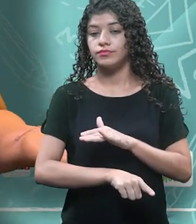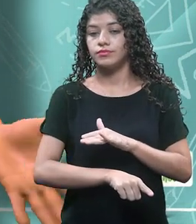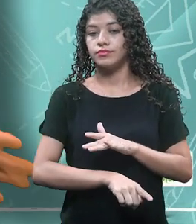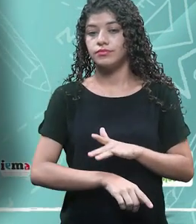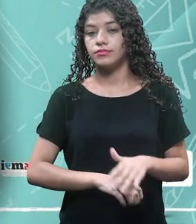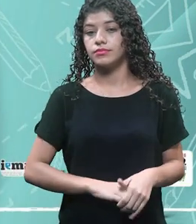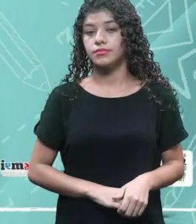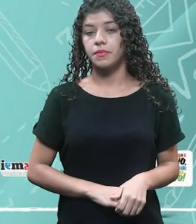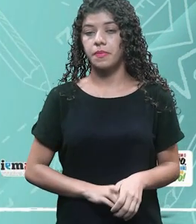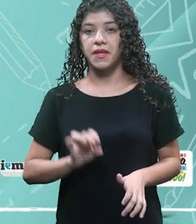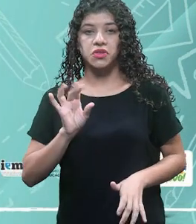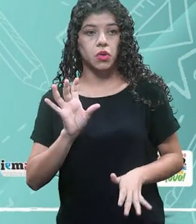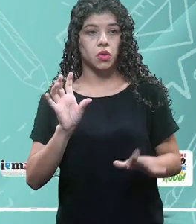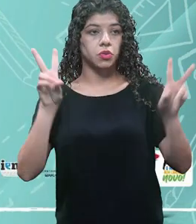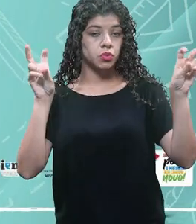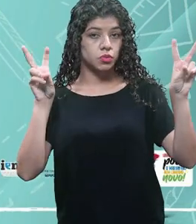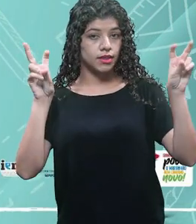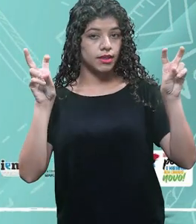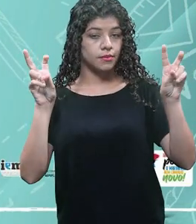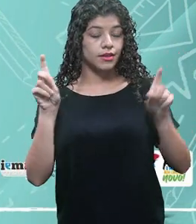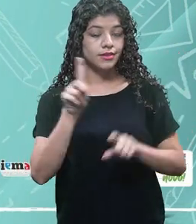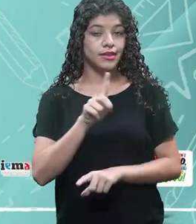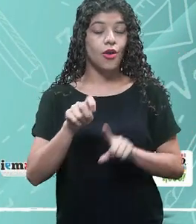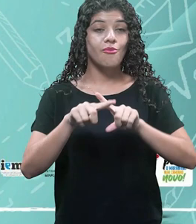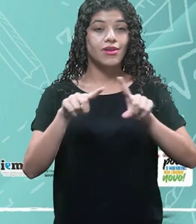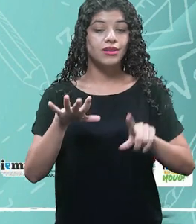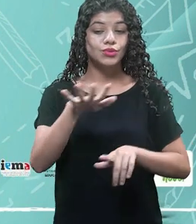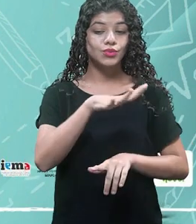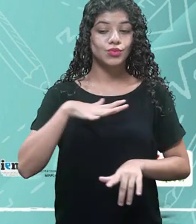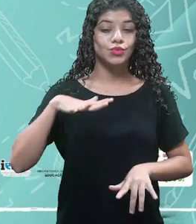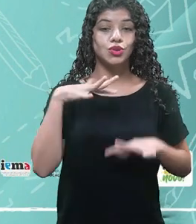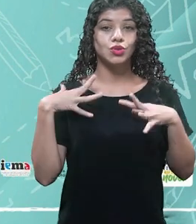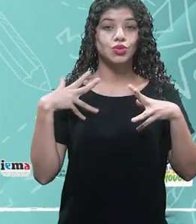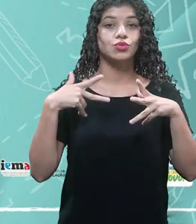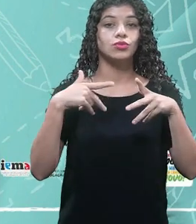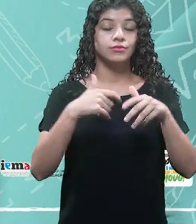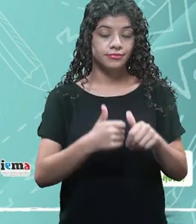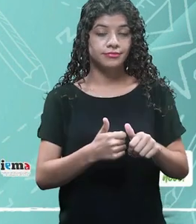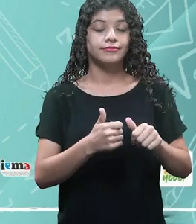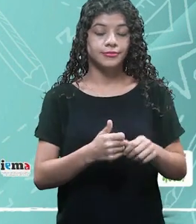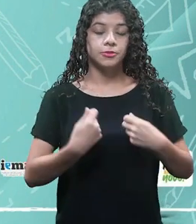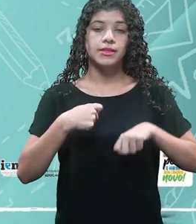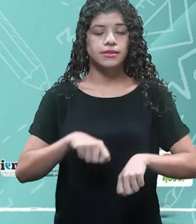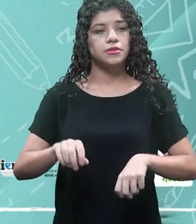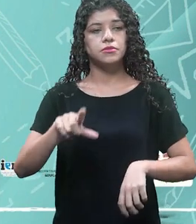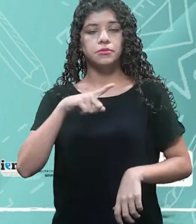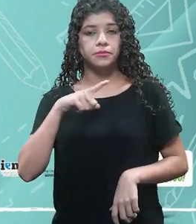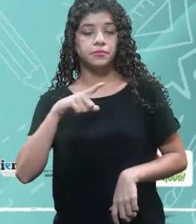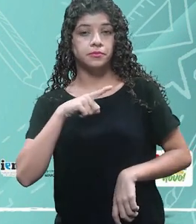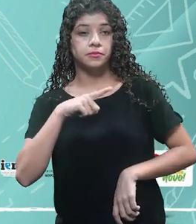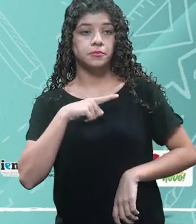eh não só daquele tema que eu estou vendo Mas no geral né eu preciso ter assim uma articulação